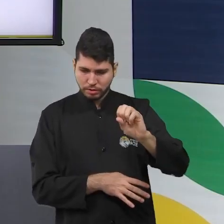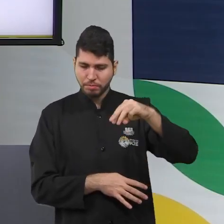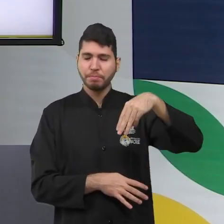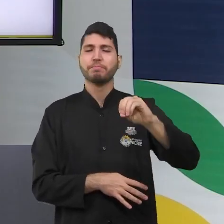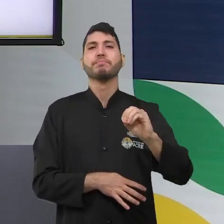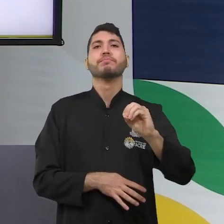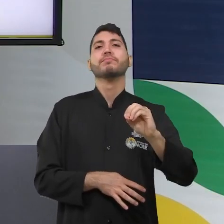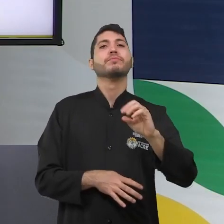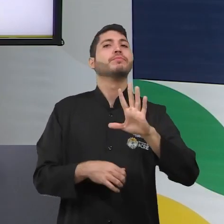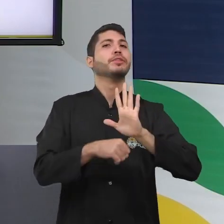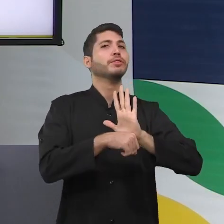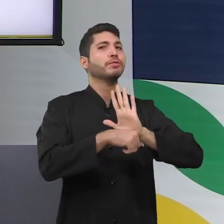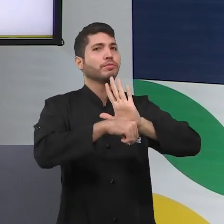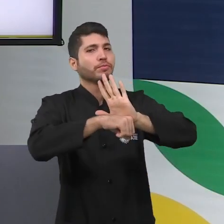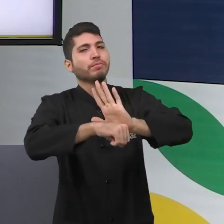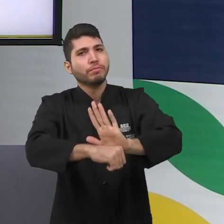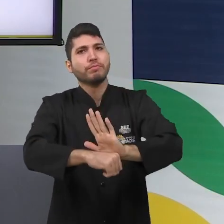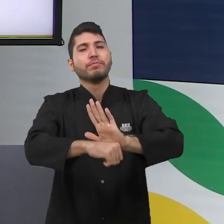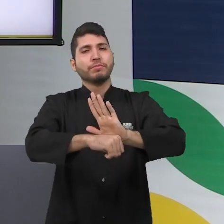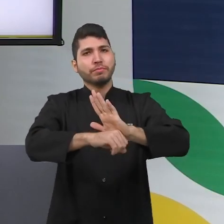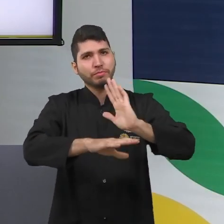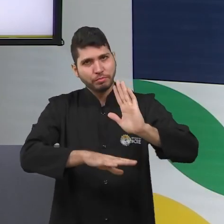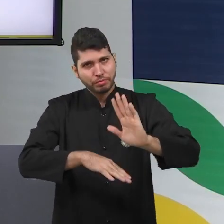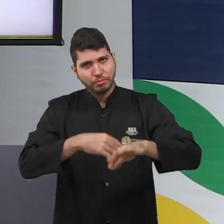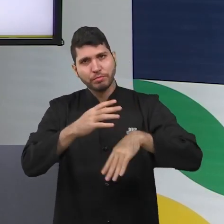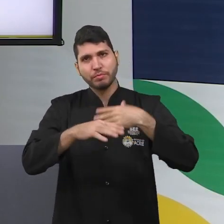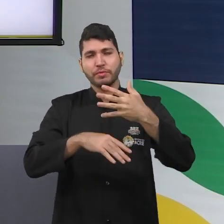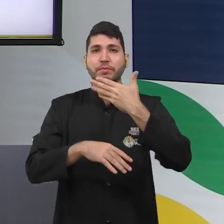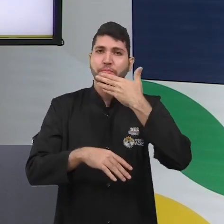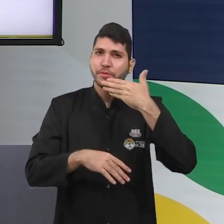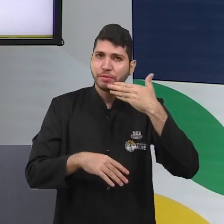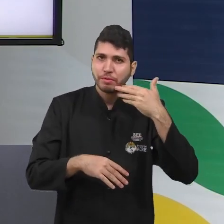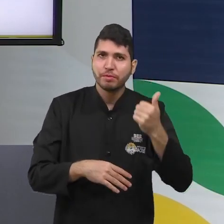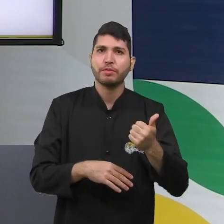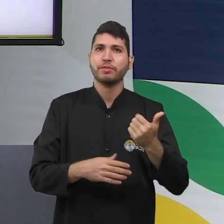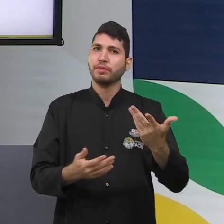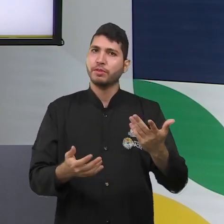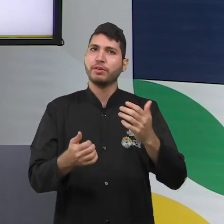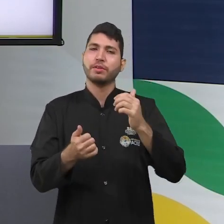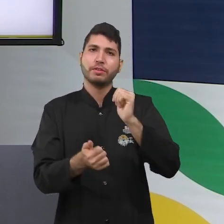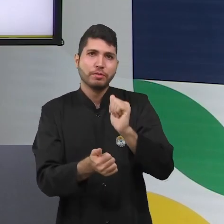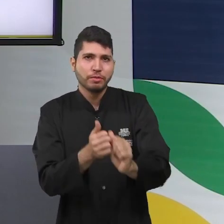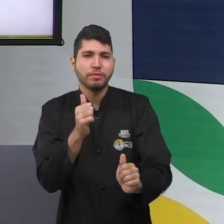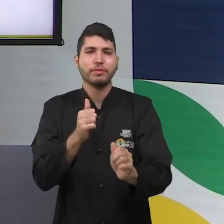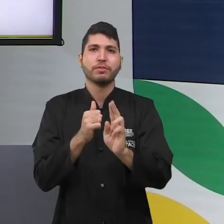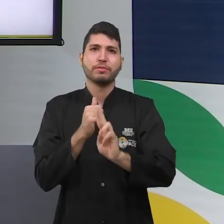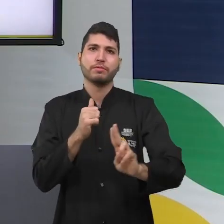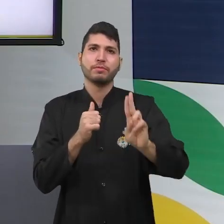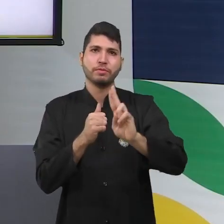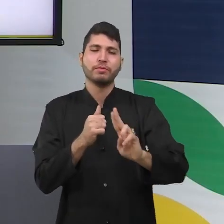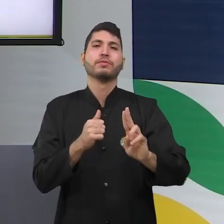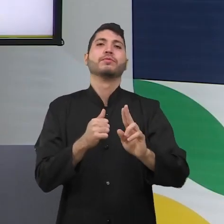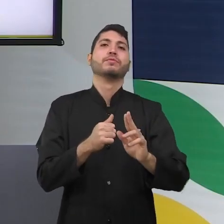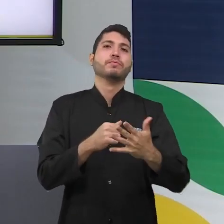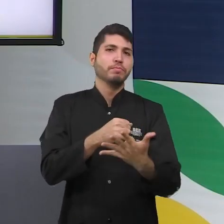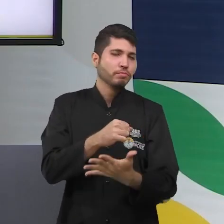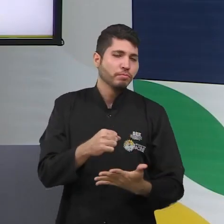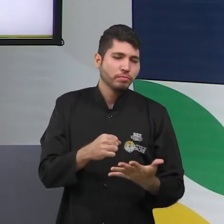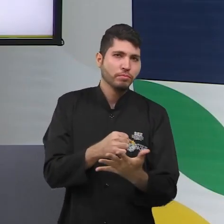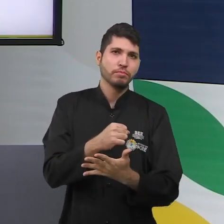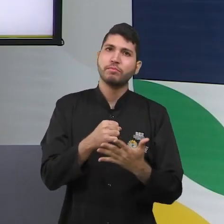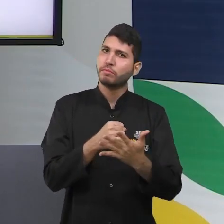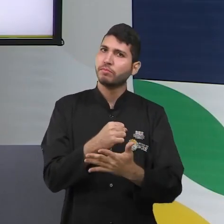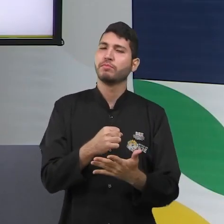um conjunto, tá bom? Então, veja que o esporte, ele vai sendo utilizado como ferramenta, como instrumento, como um meio para